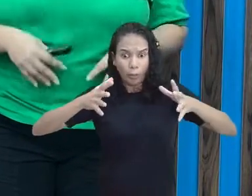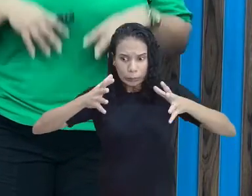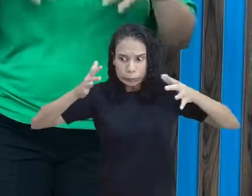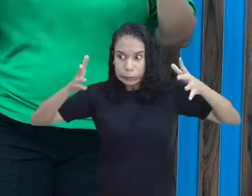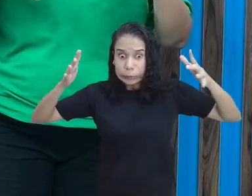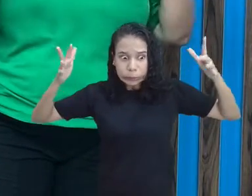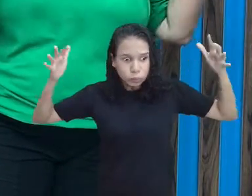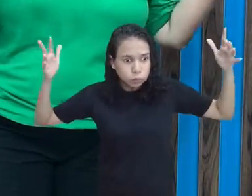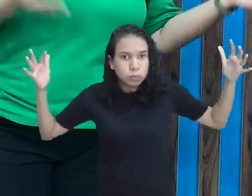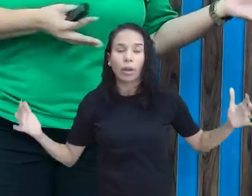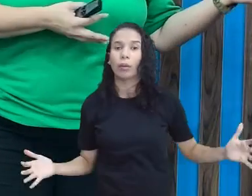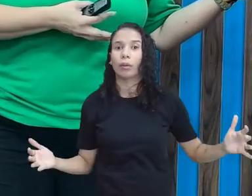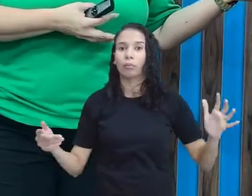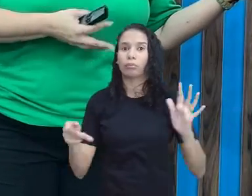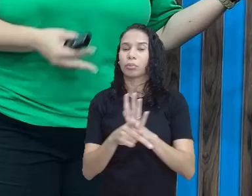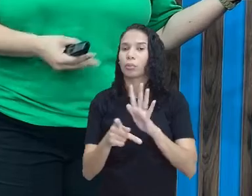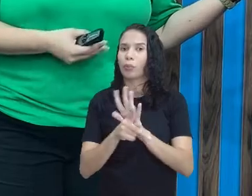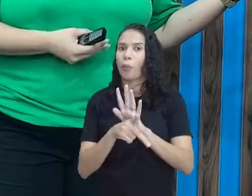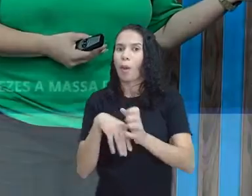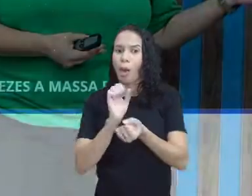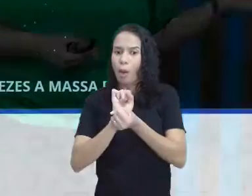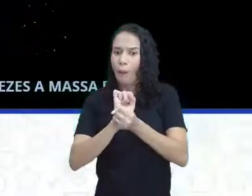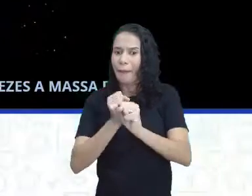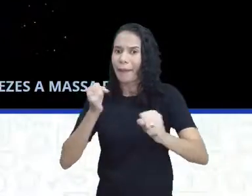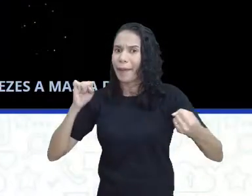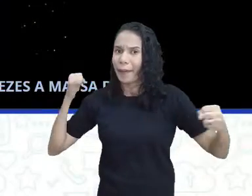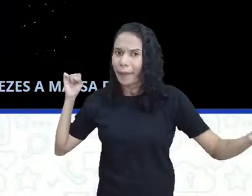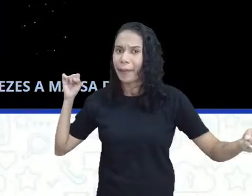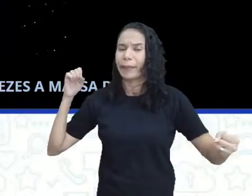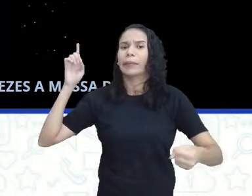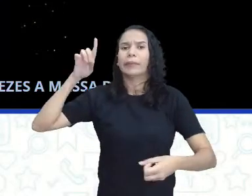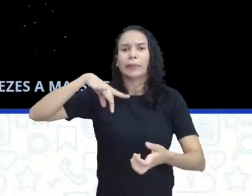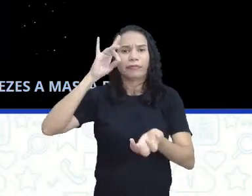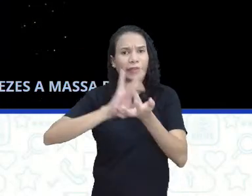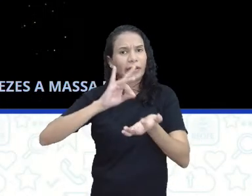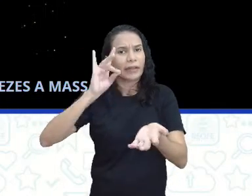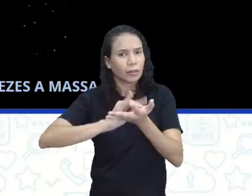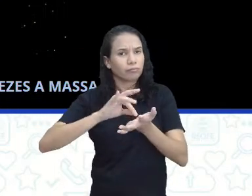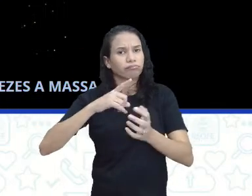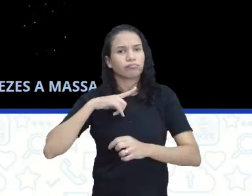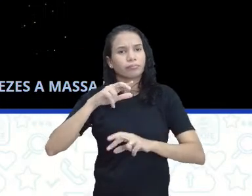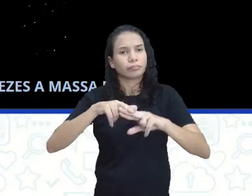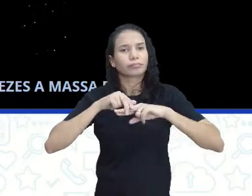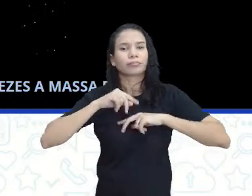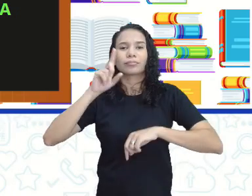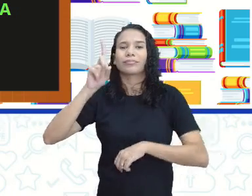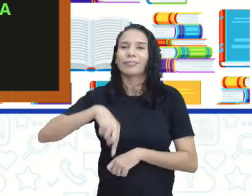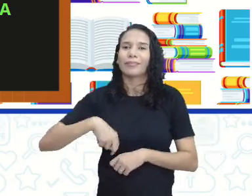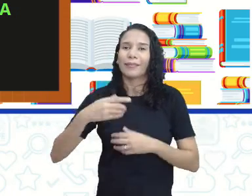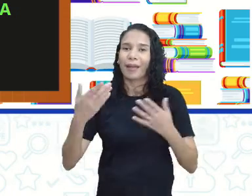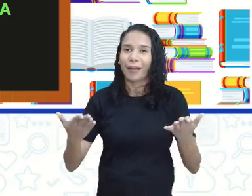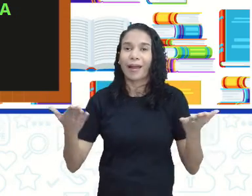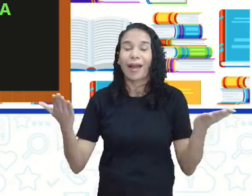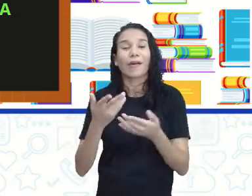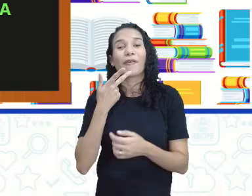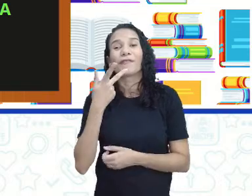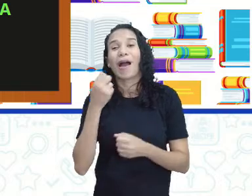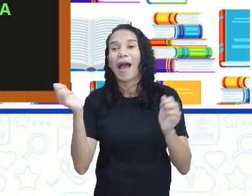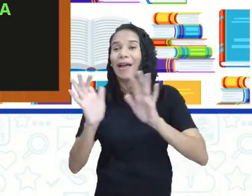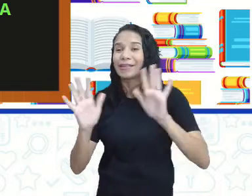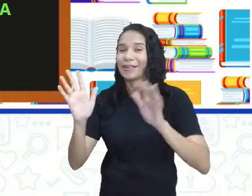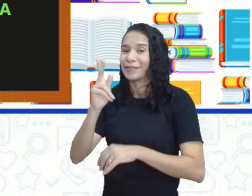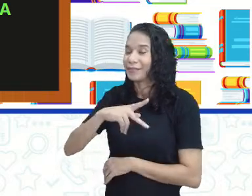cabem mais de 1000 terras ali dentro daquele Sol, né? Cerca de 1000 terras, na verdade. Então, é isso. Vamos nos despedindo,